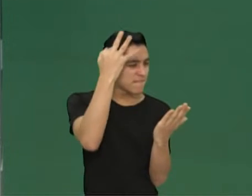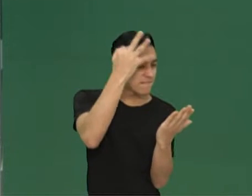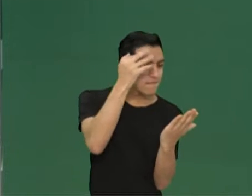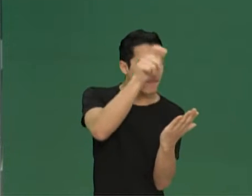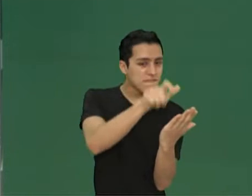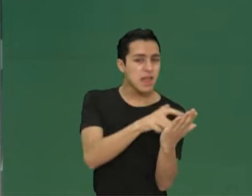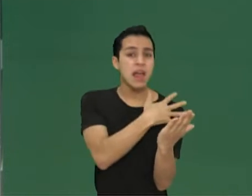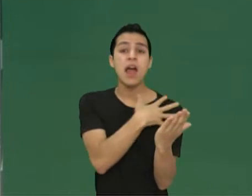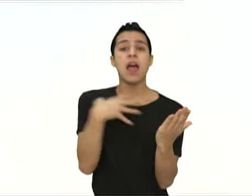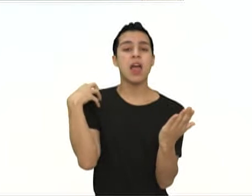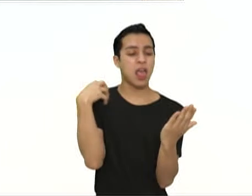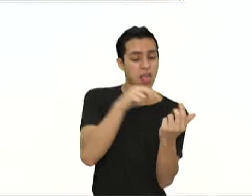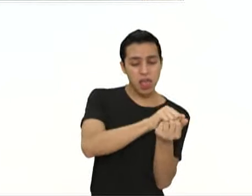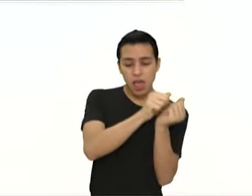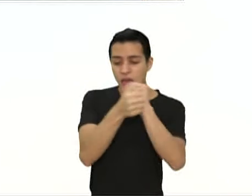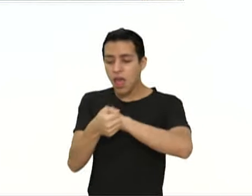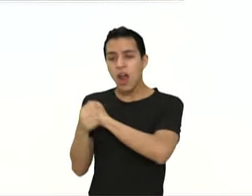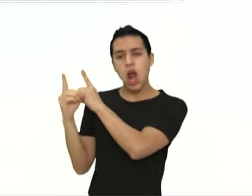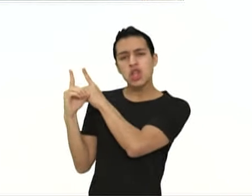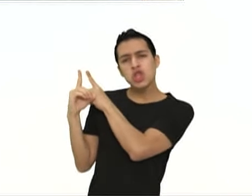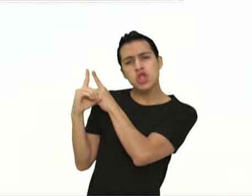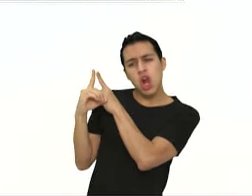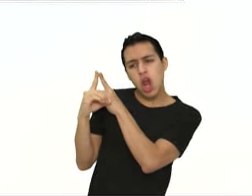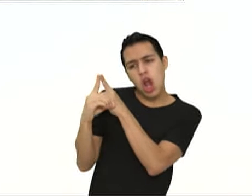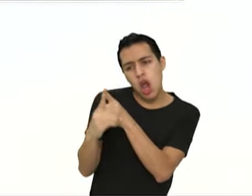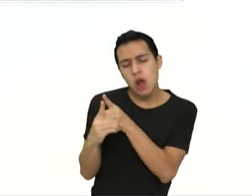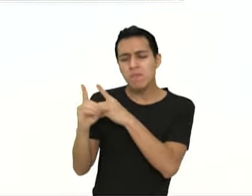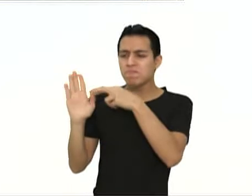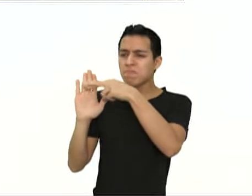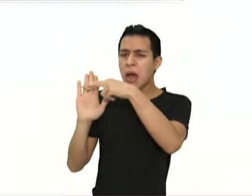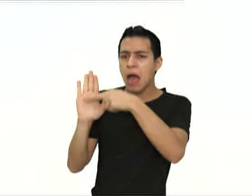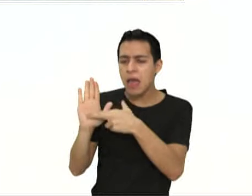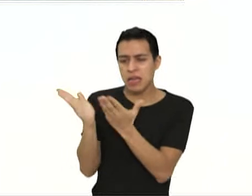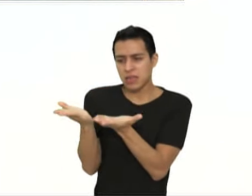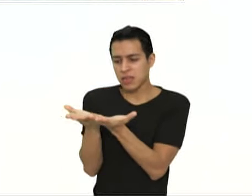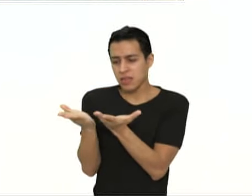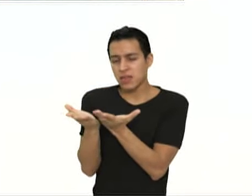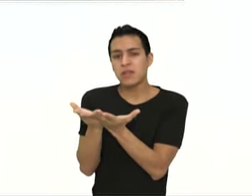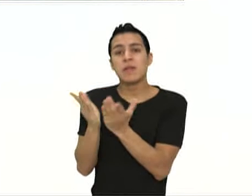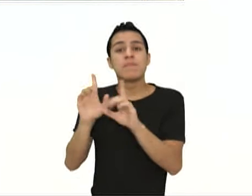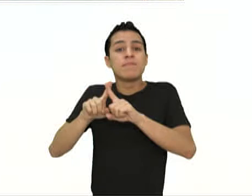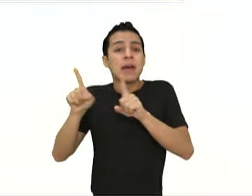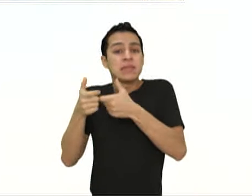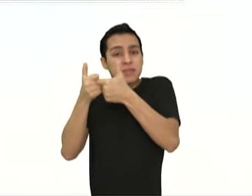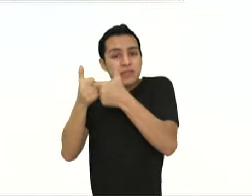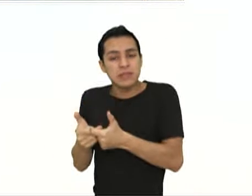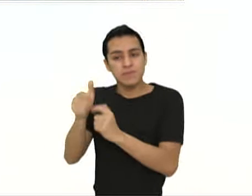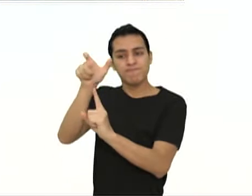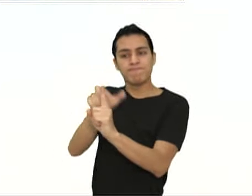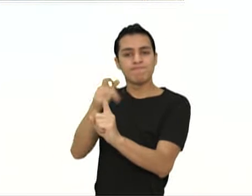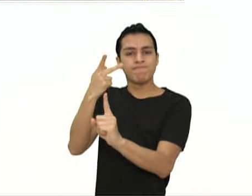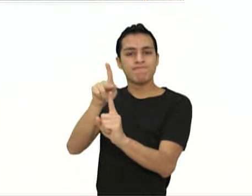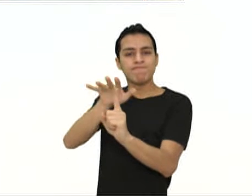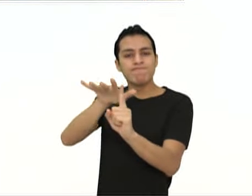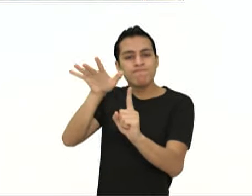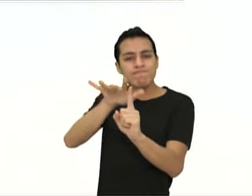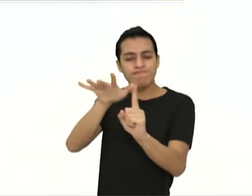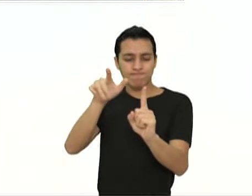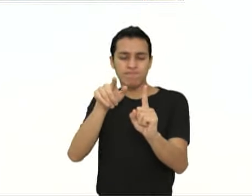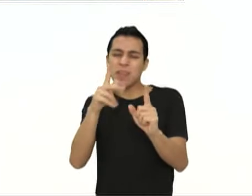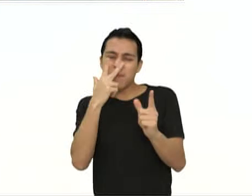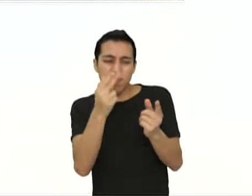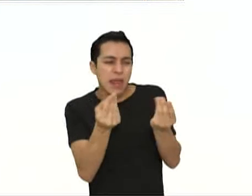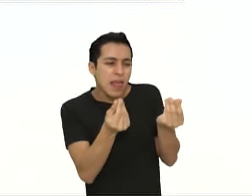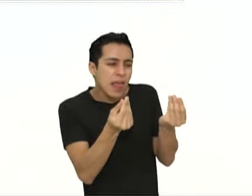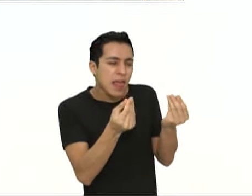filosofia aristotélica aos dogmas revelados pela fé cristã a partir do pensamento de Tomás de Aquino, tá? Então, uma